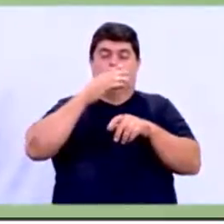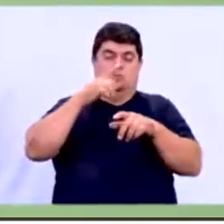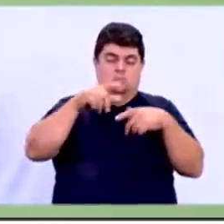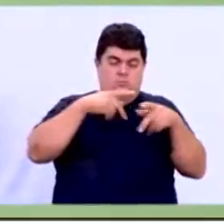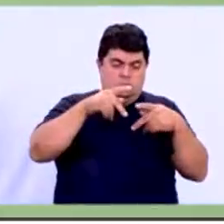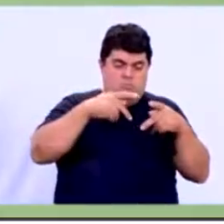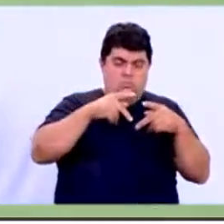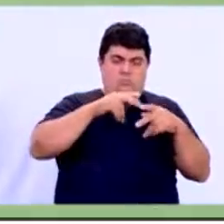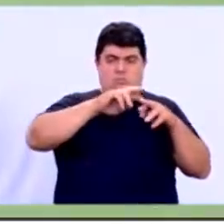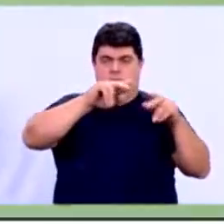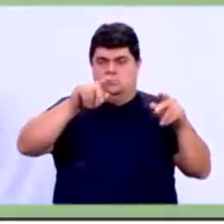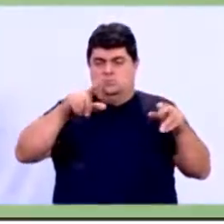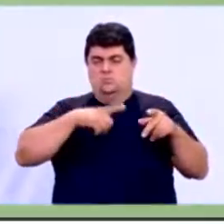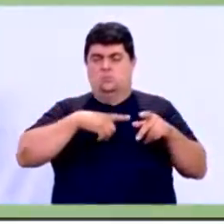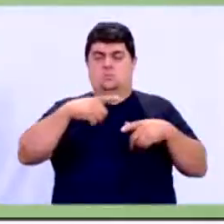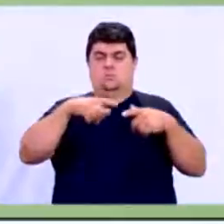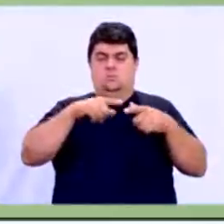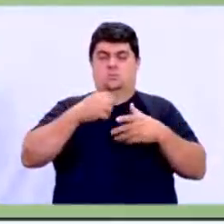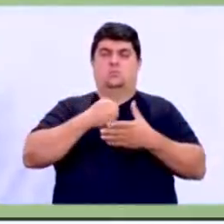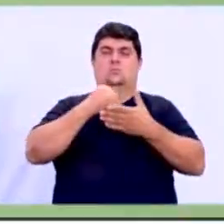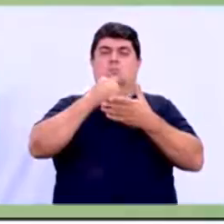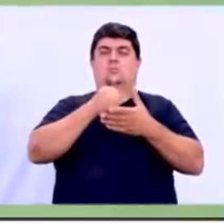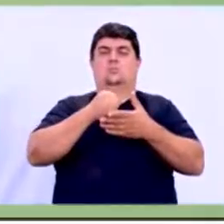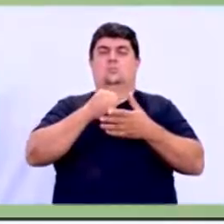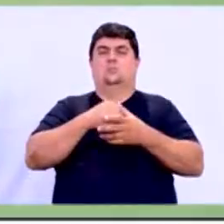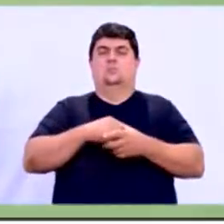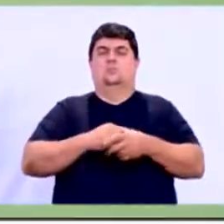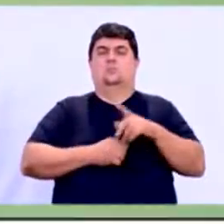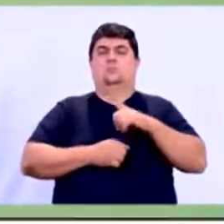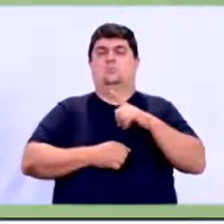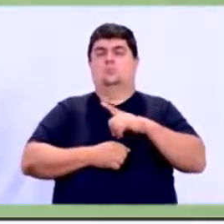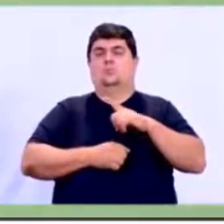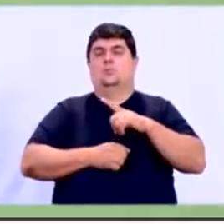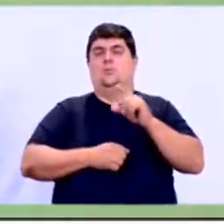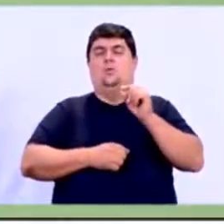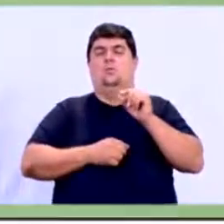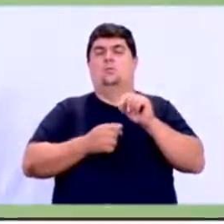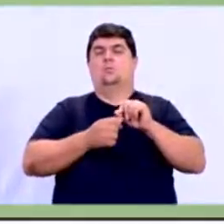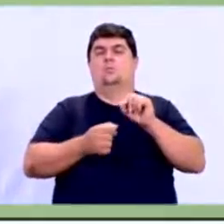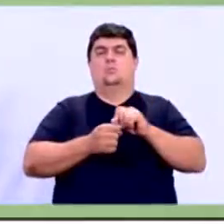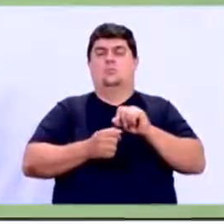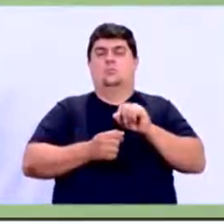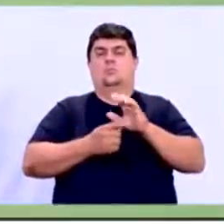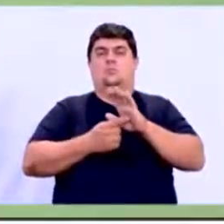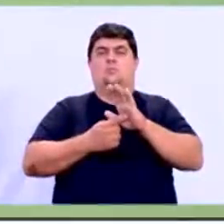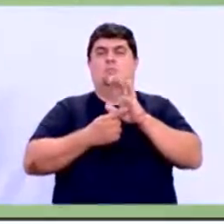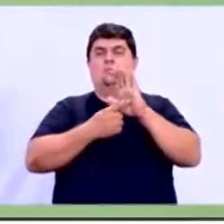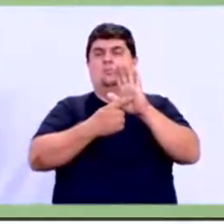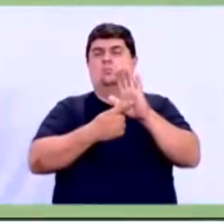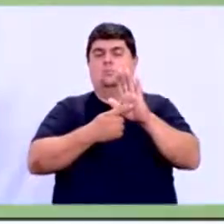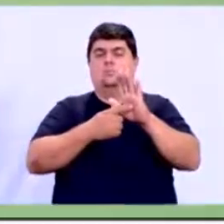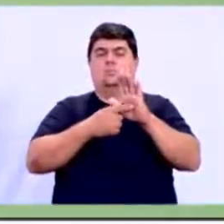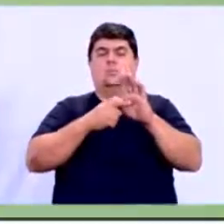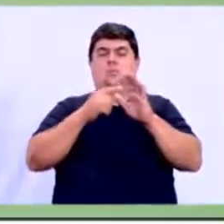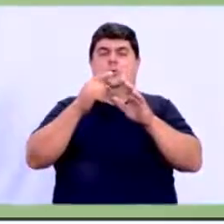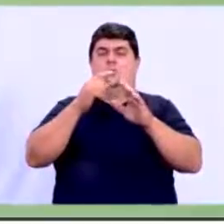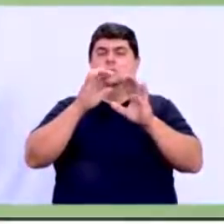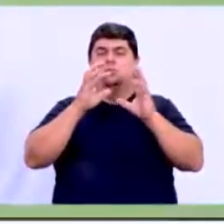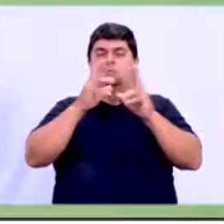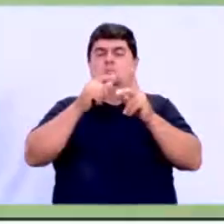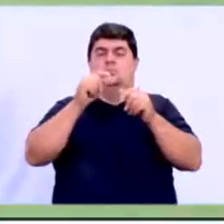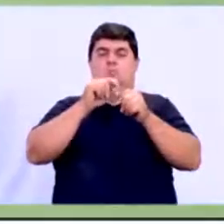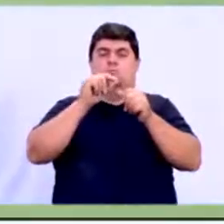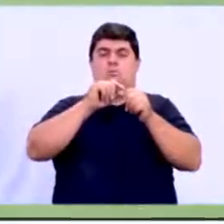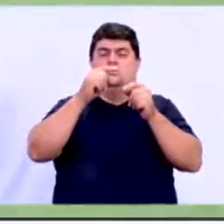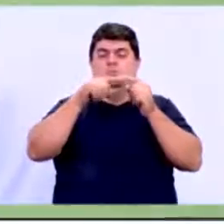oferecidos. Ainda teremos as competências dos responsáveis. Apresenta as funções, a formação